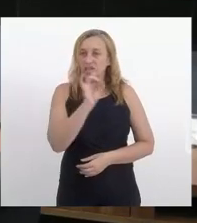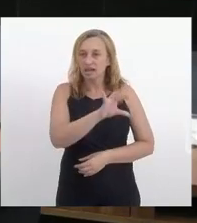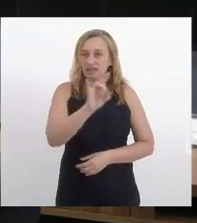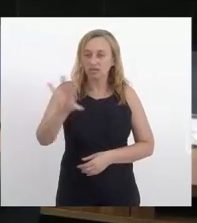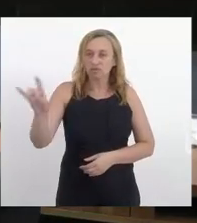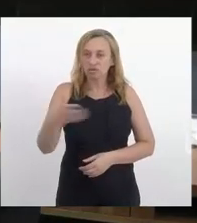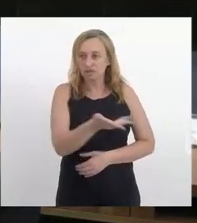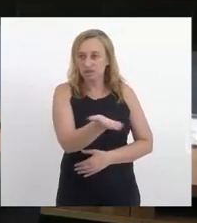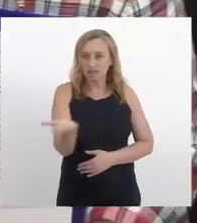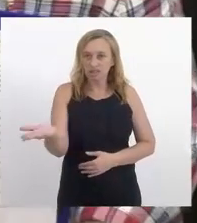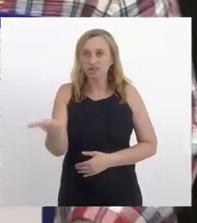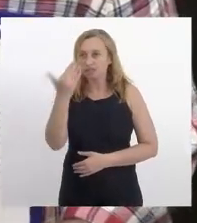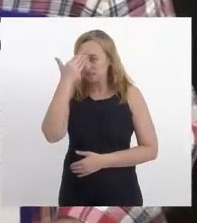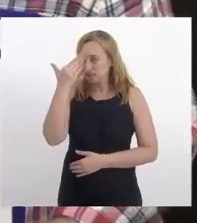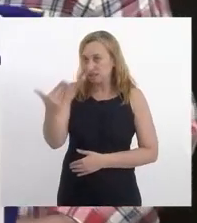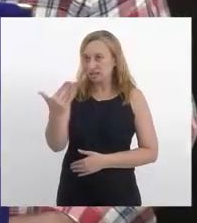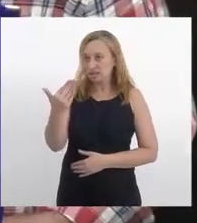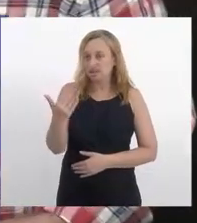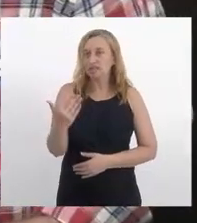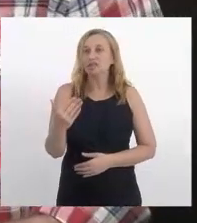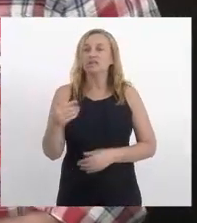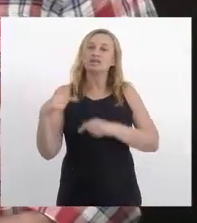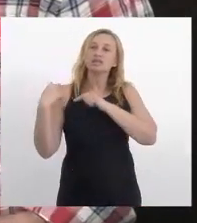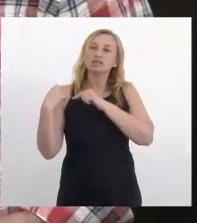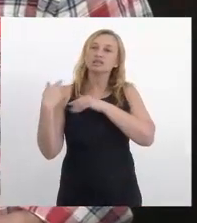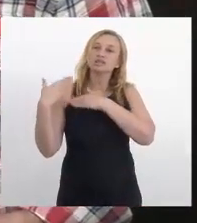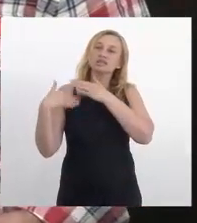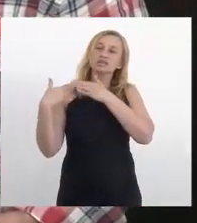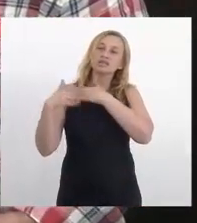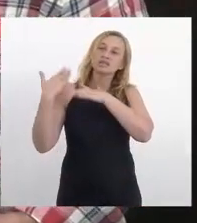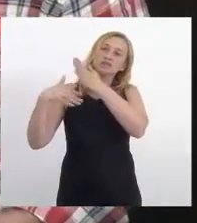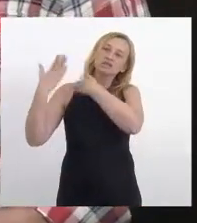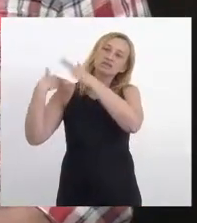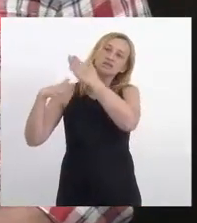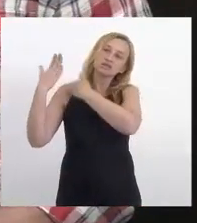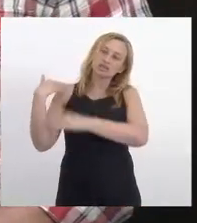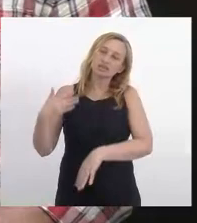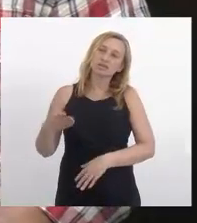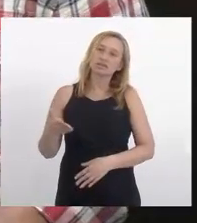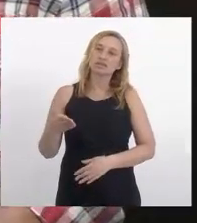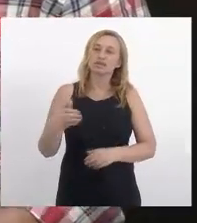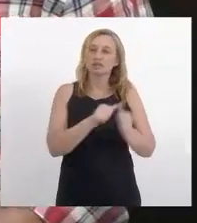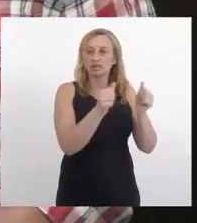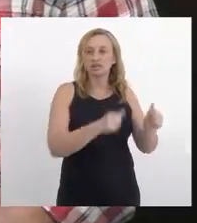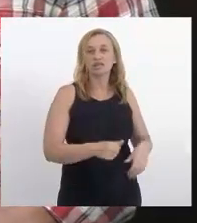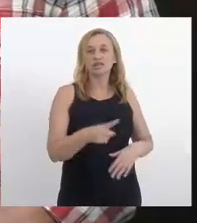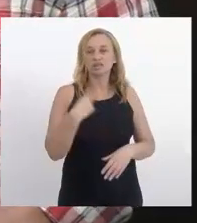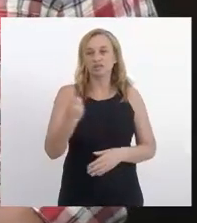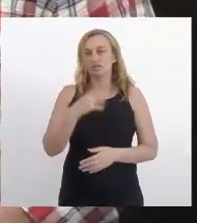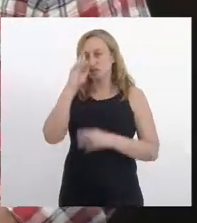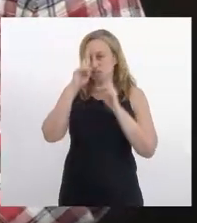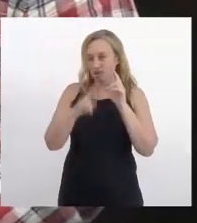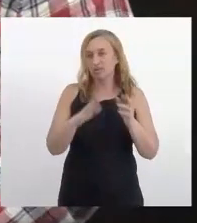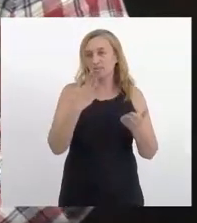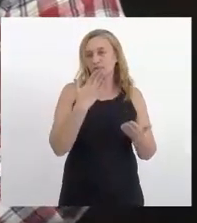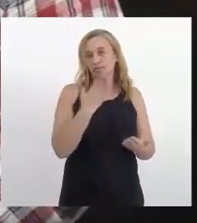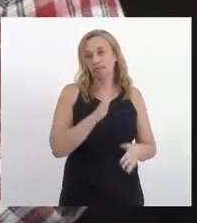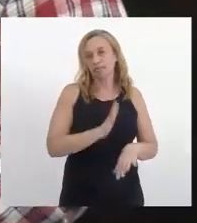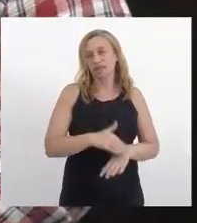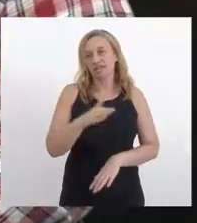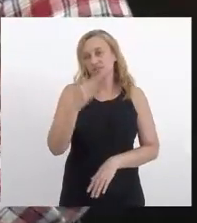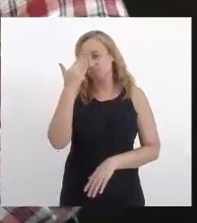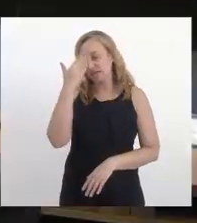de vocês. Agradecer aos ancestrais de vocês e que nós nos respeitemos cada vez mais. Obrigado, Luzia.